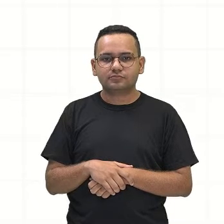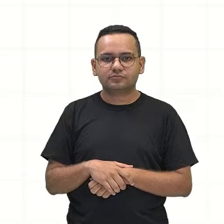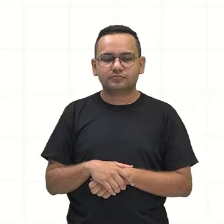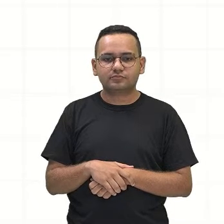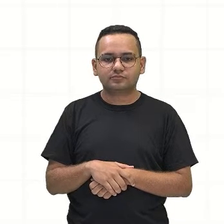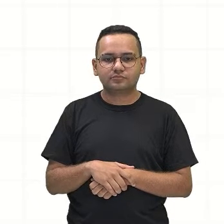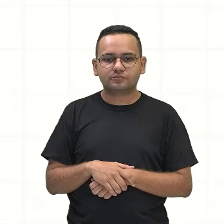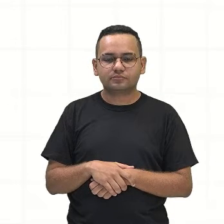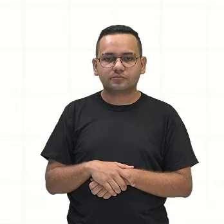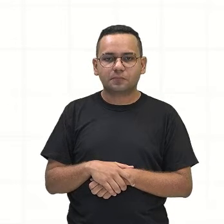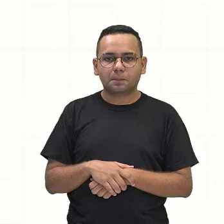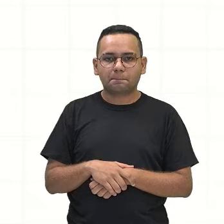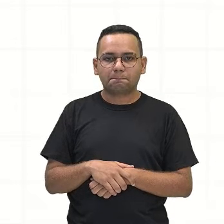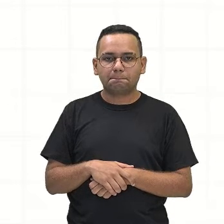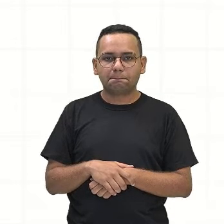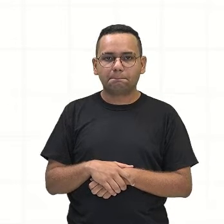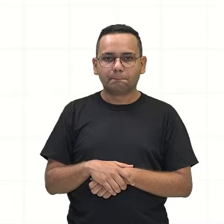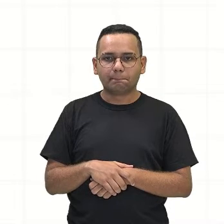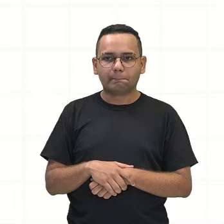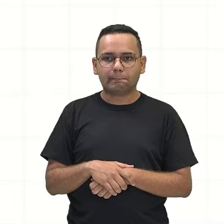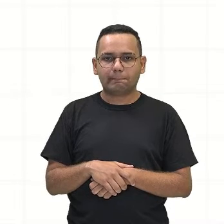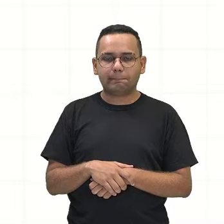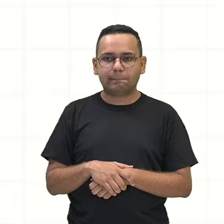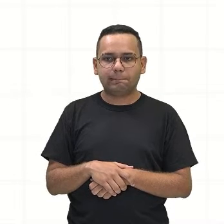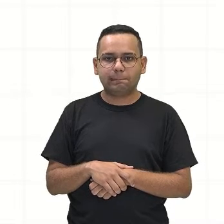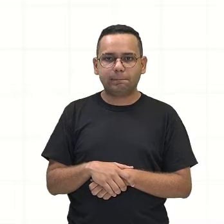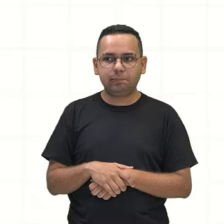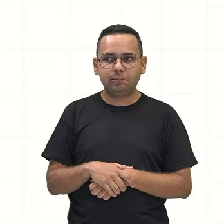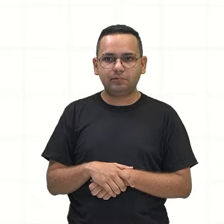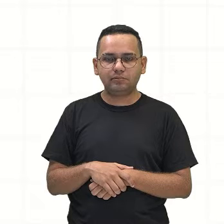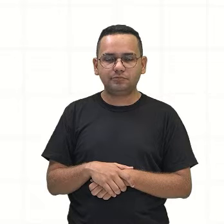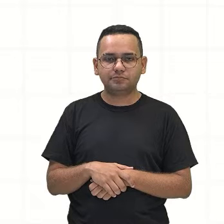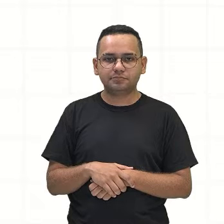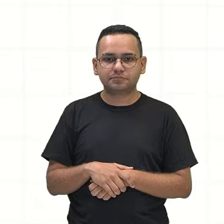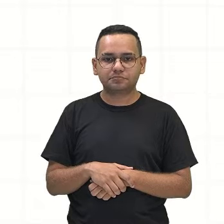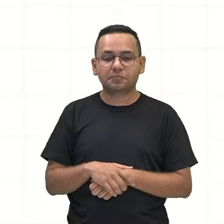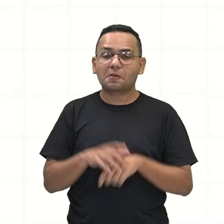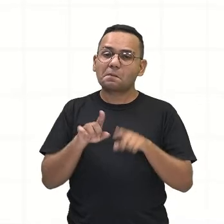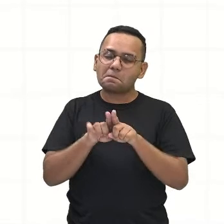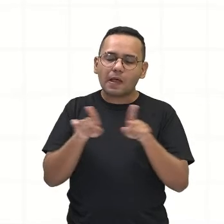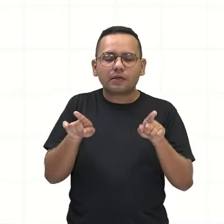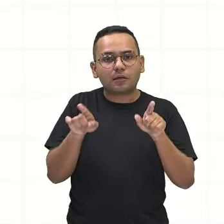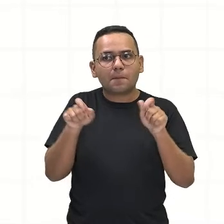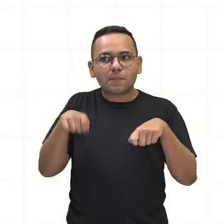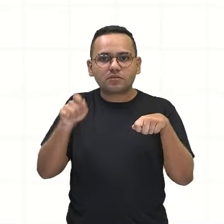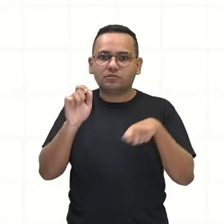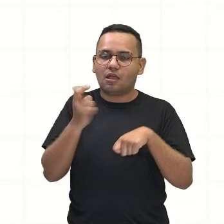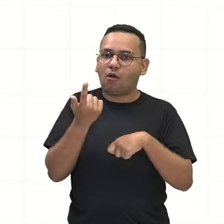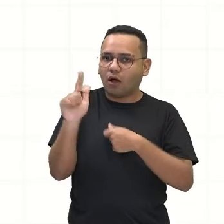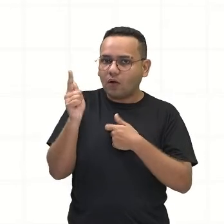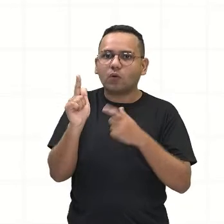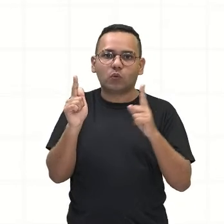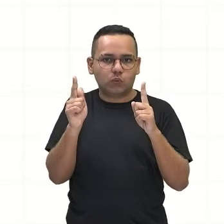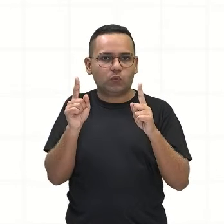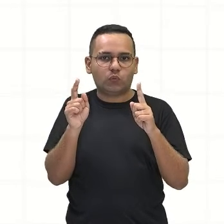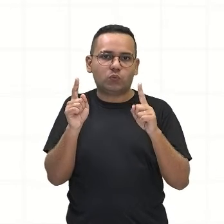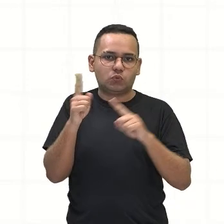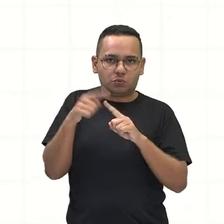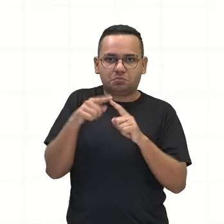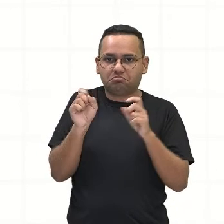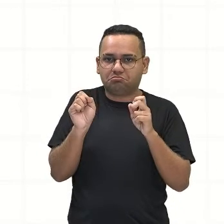o seu 100. Muito bem. Mas na maioria das vezes, isso não acontece. Nesse caso, ó, 40%